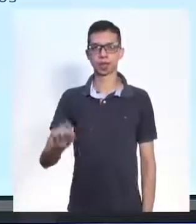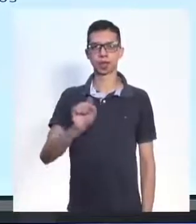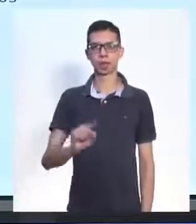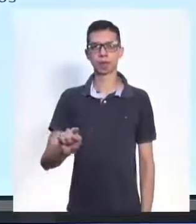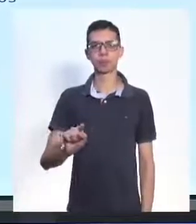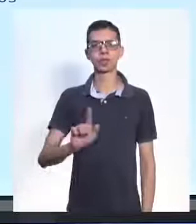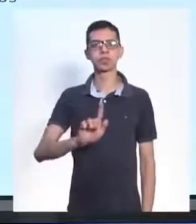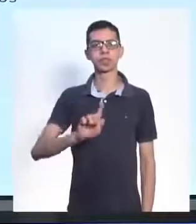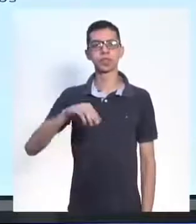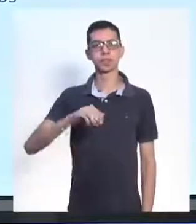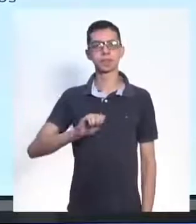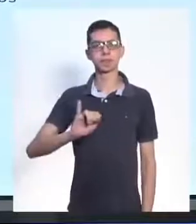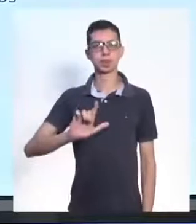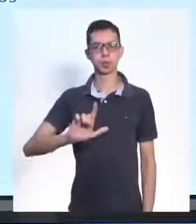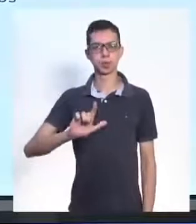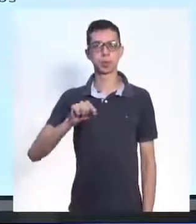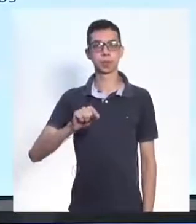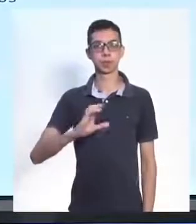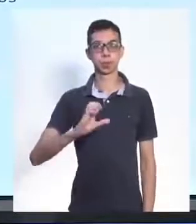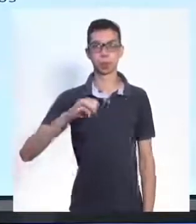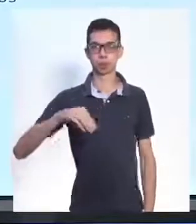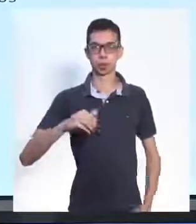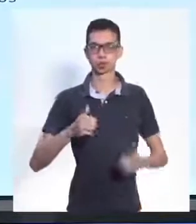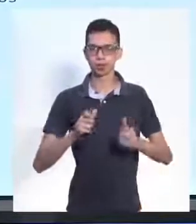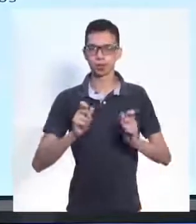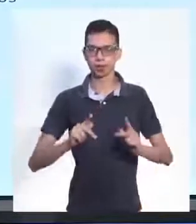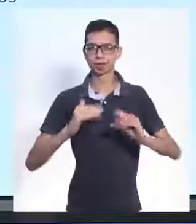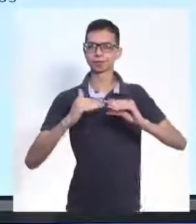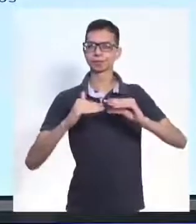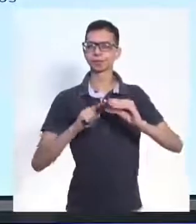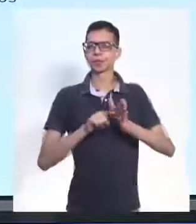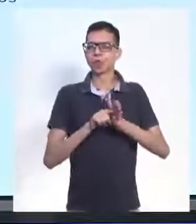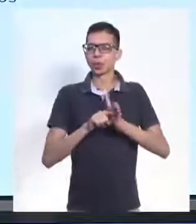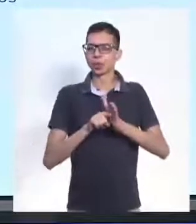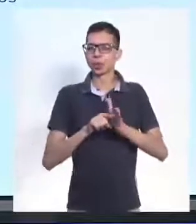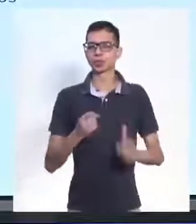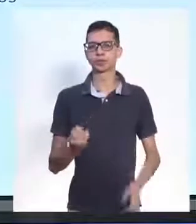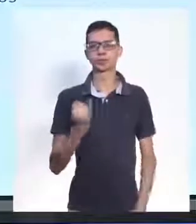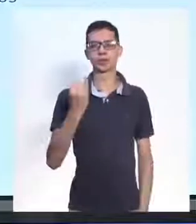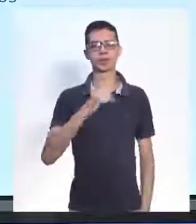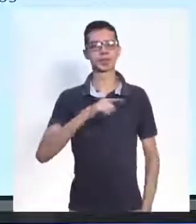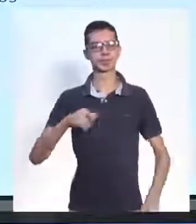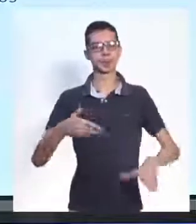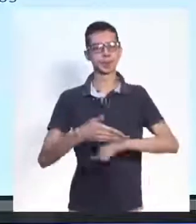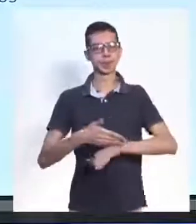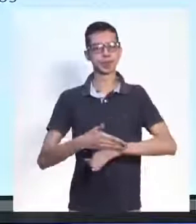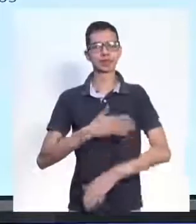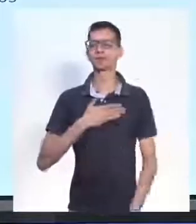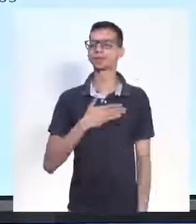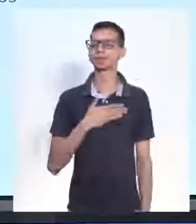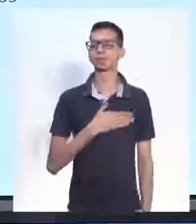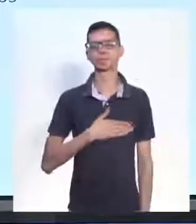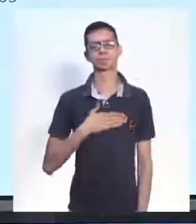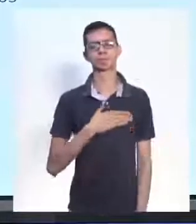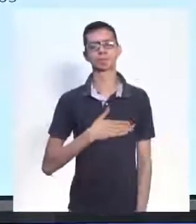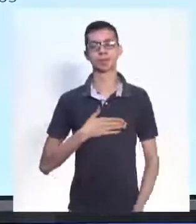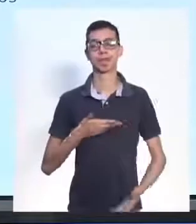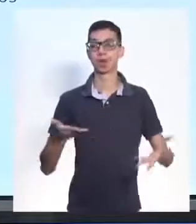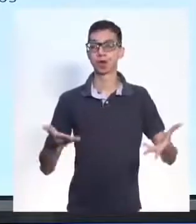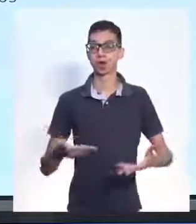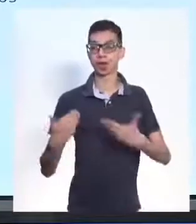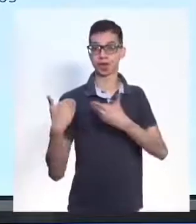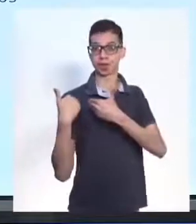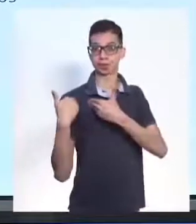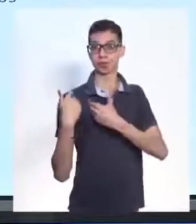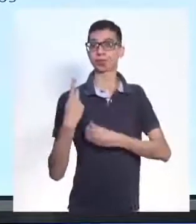cmsp.mate@gmail.com. Então, consultem lá o e-mail, é muito importante a participação de vocês. Nós estamos adorando aí. Missão 3,